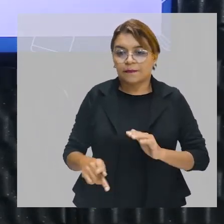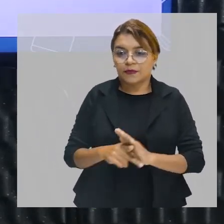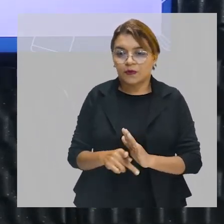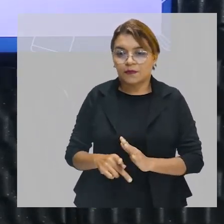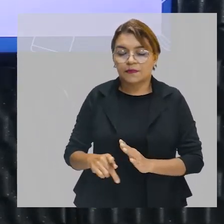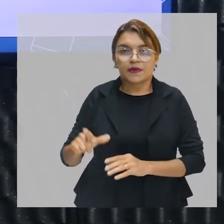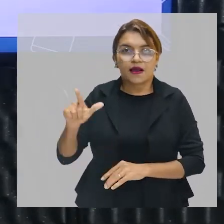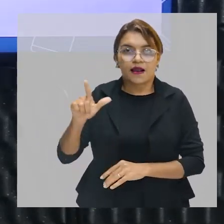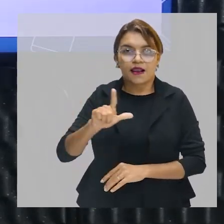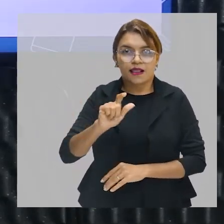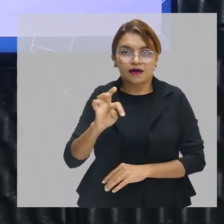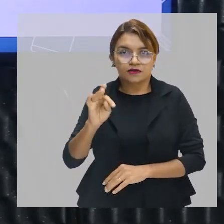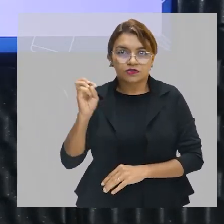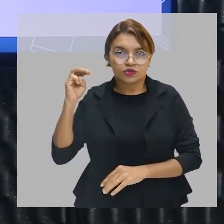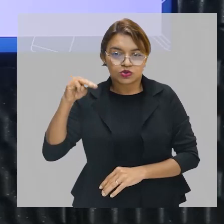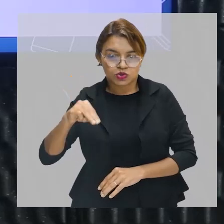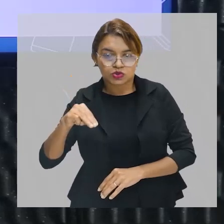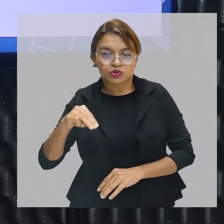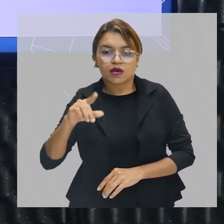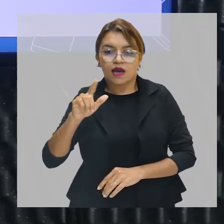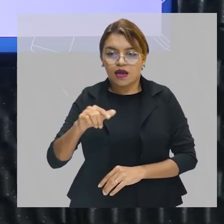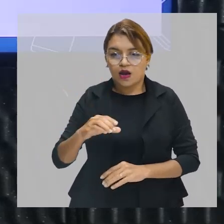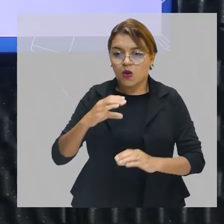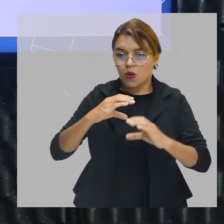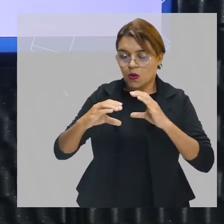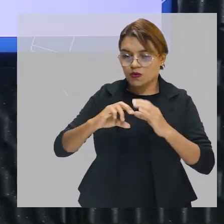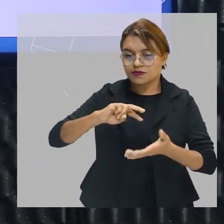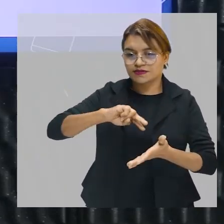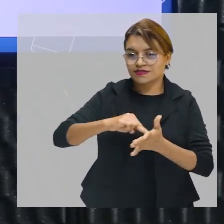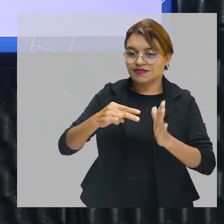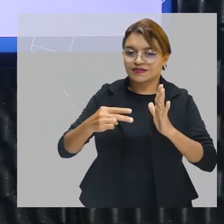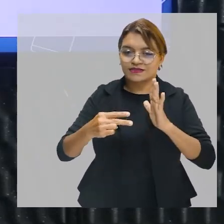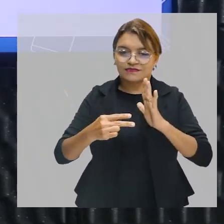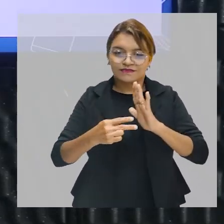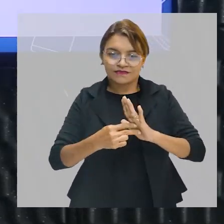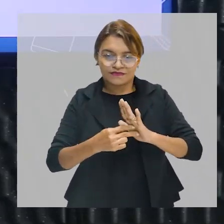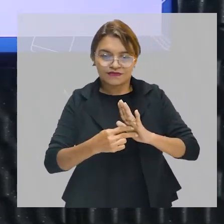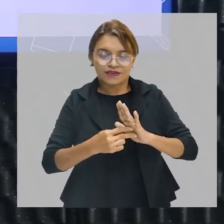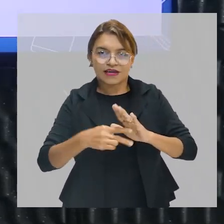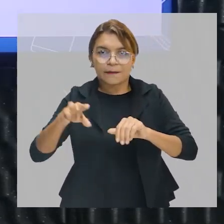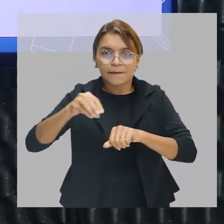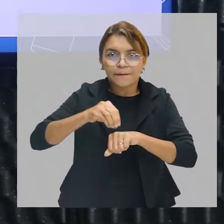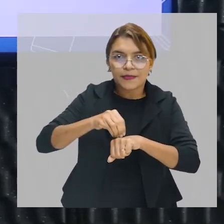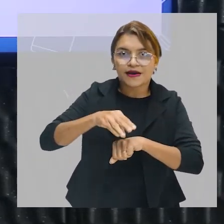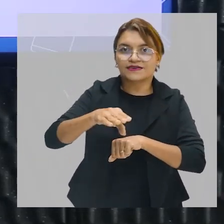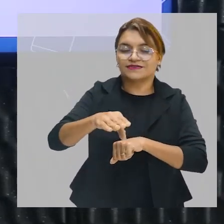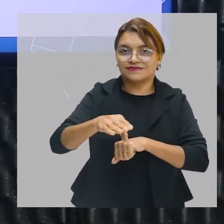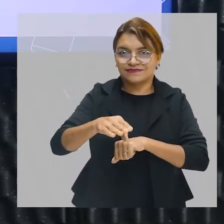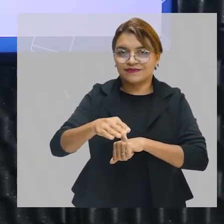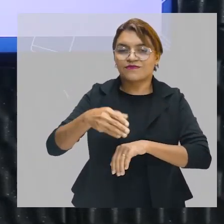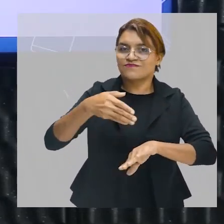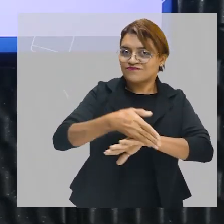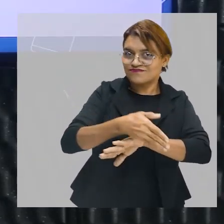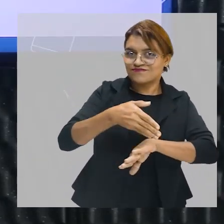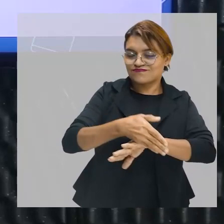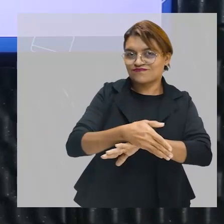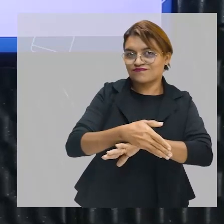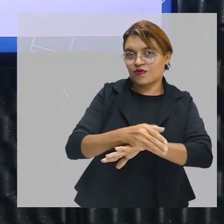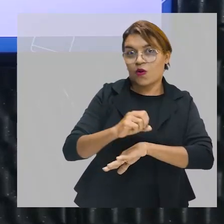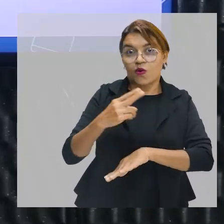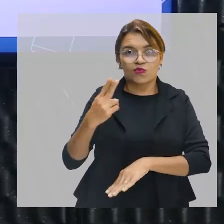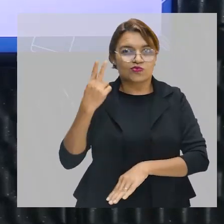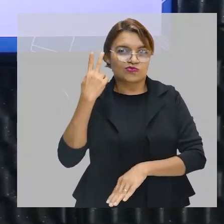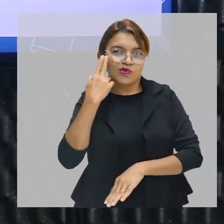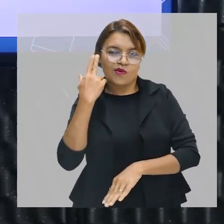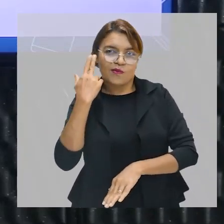termo comunicação, comunicare, significa partilhar, participar de algo, tornar comum,